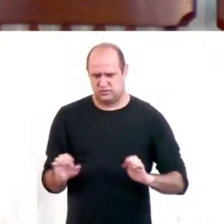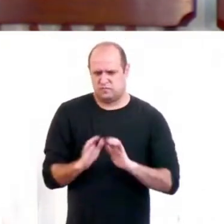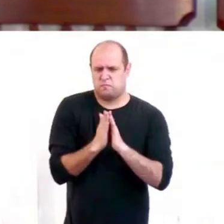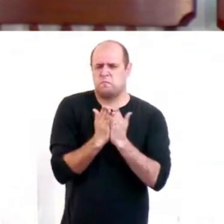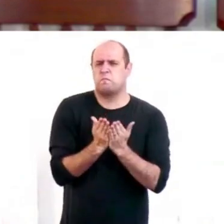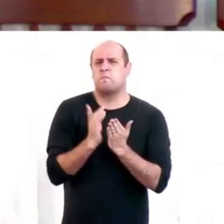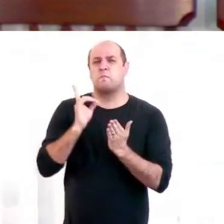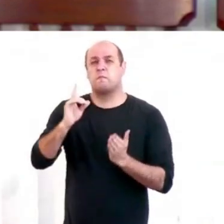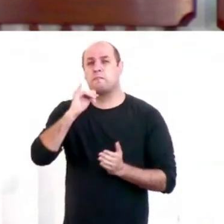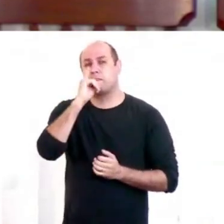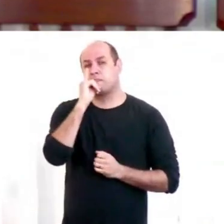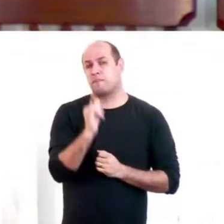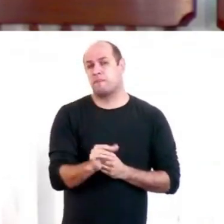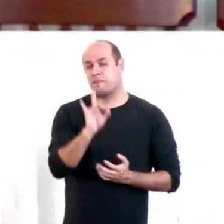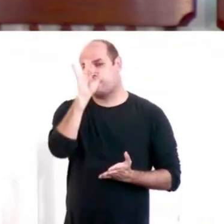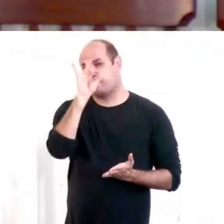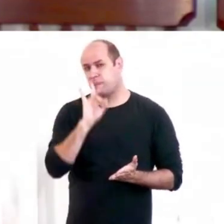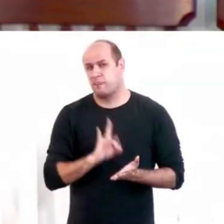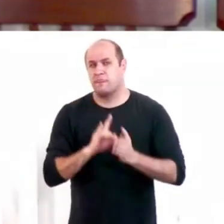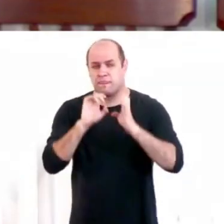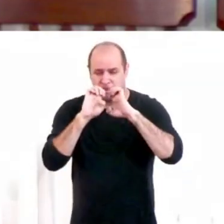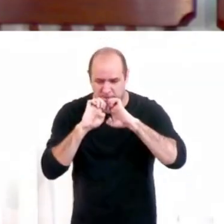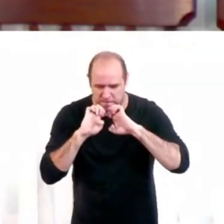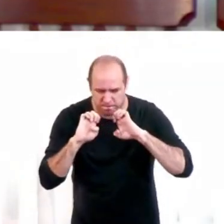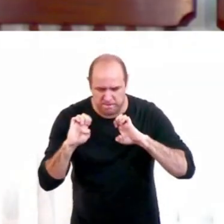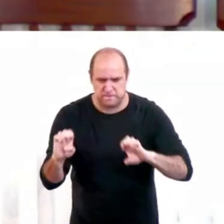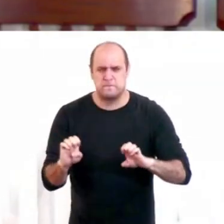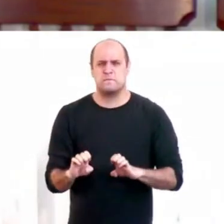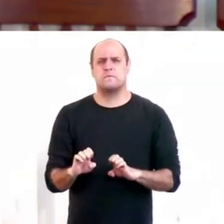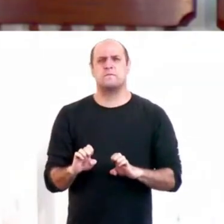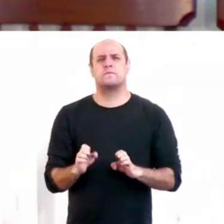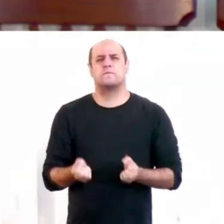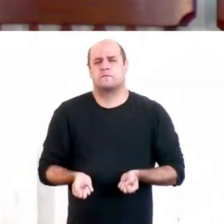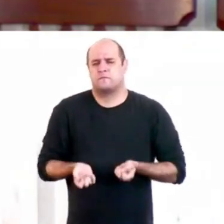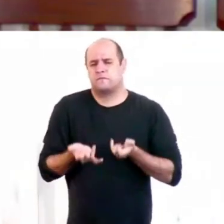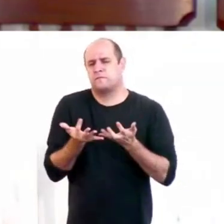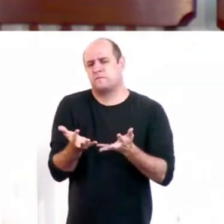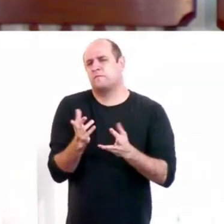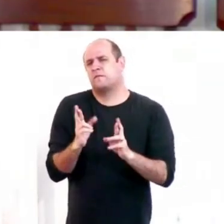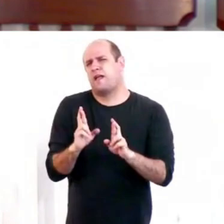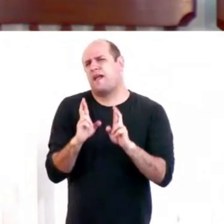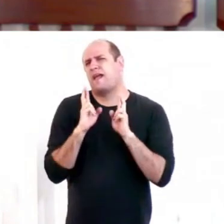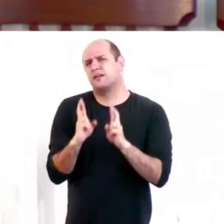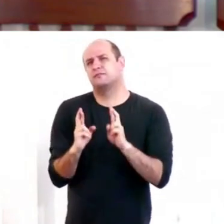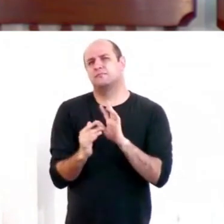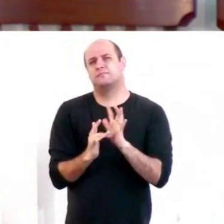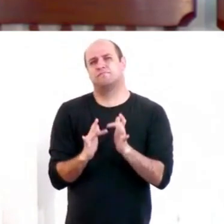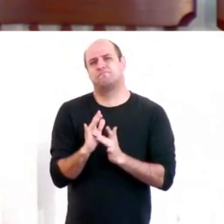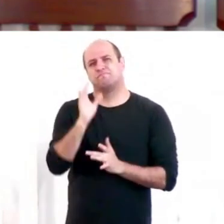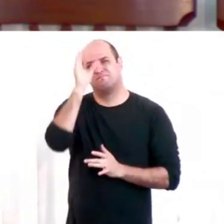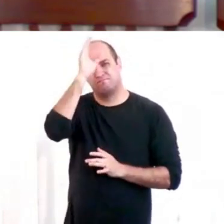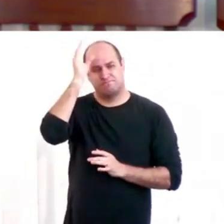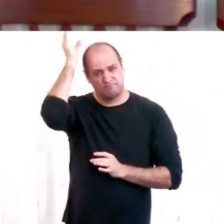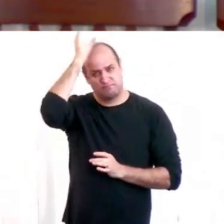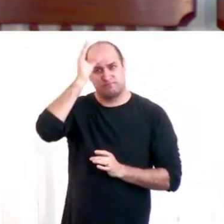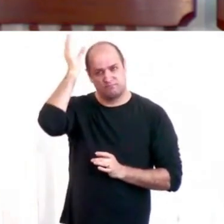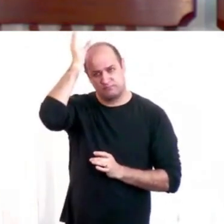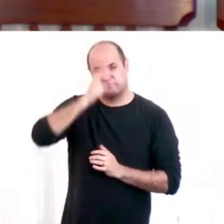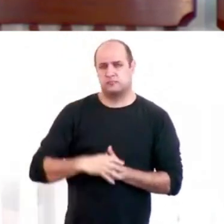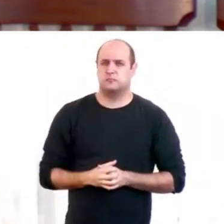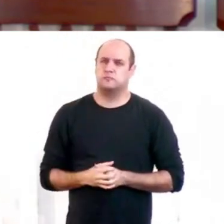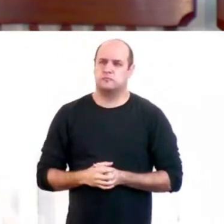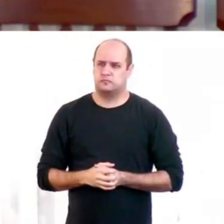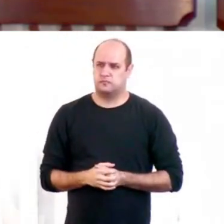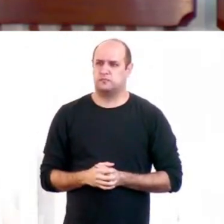da verdade do Evangelho que traz esperança em Cristo Jesus. Esses